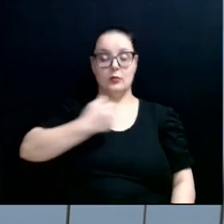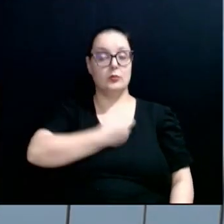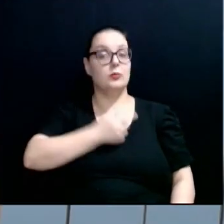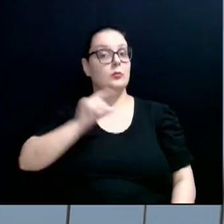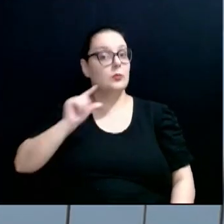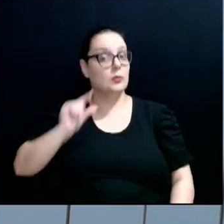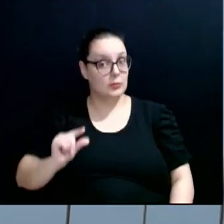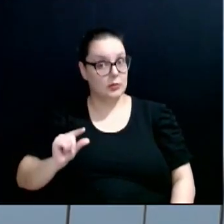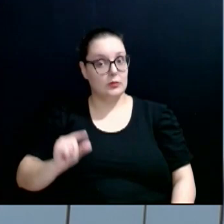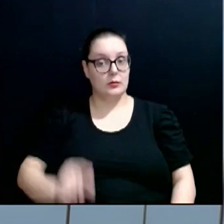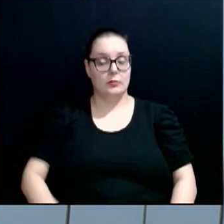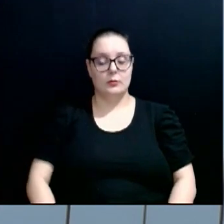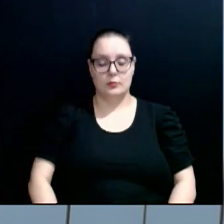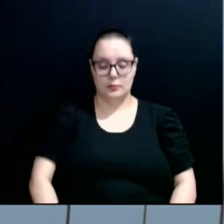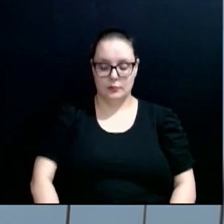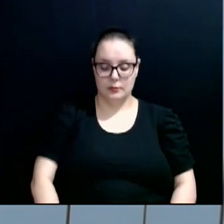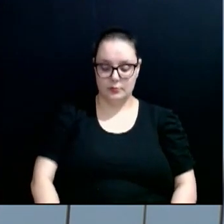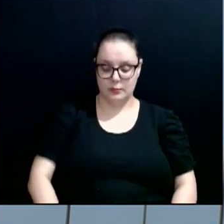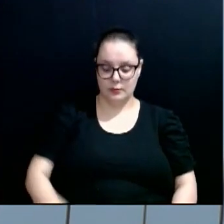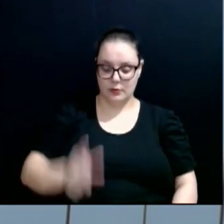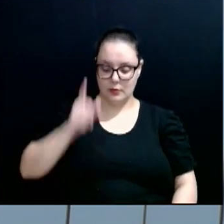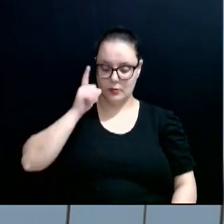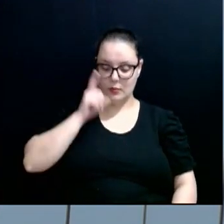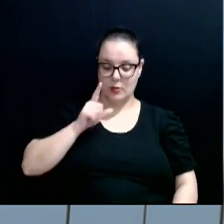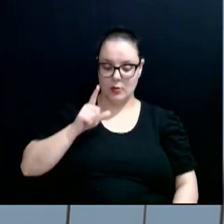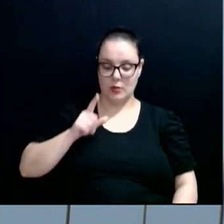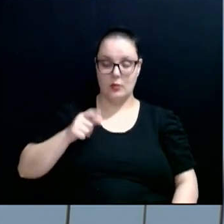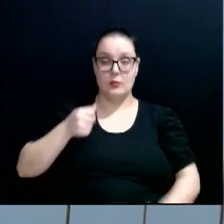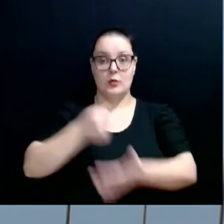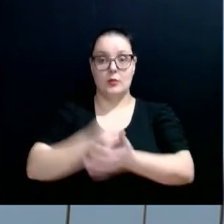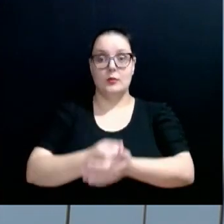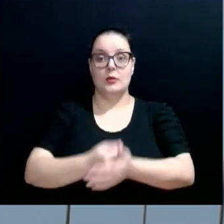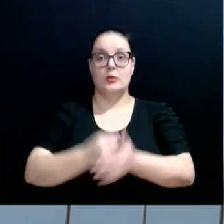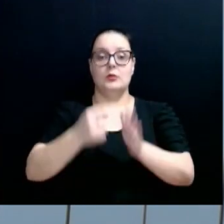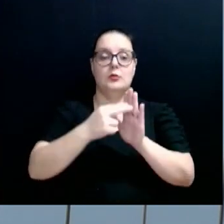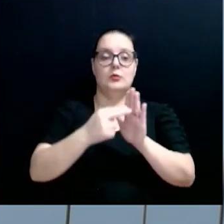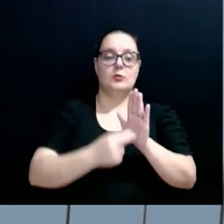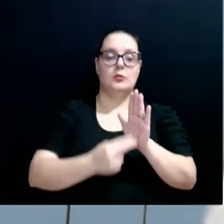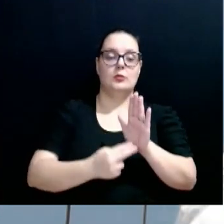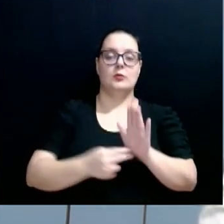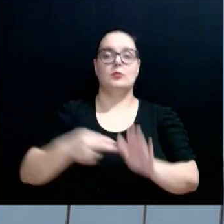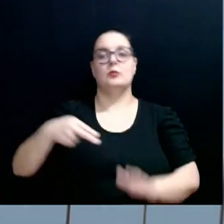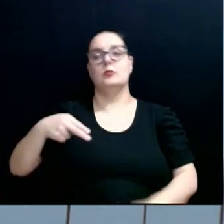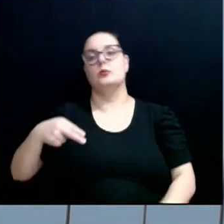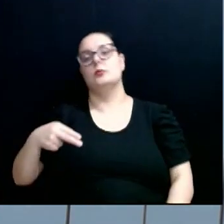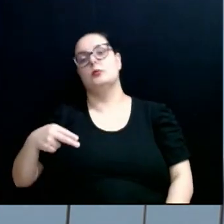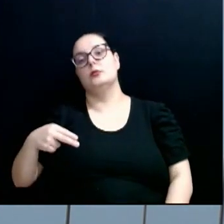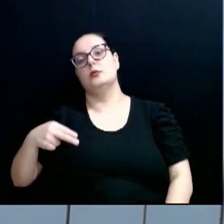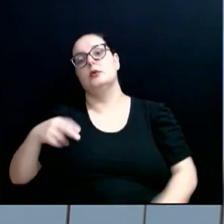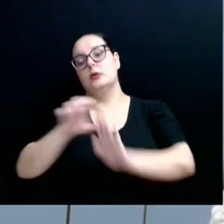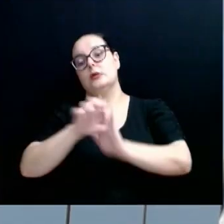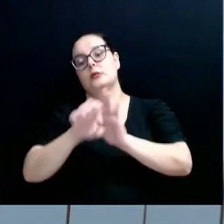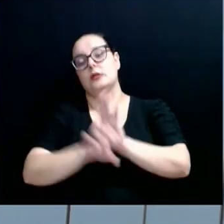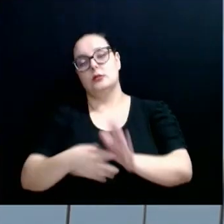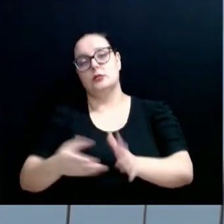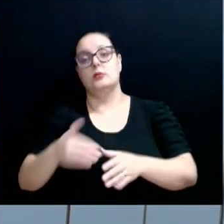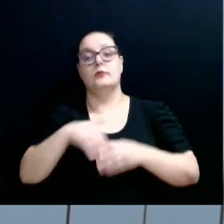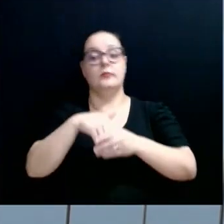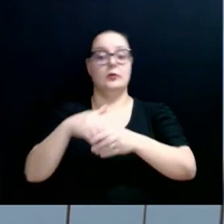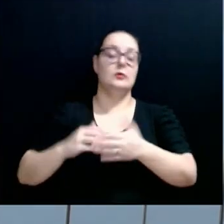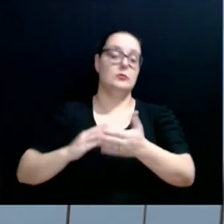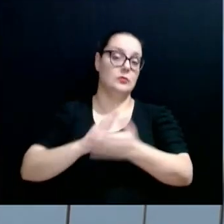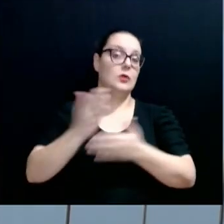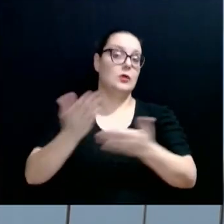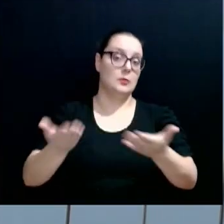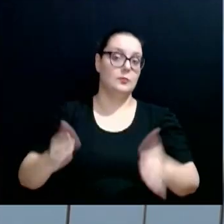gente possa cumprir normativas, normas e estatutos votados e aprovados aí